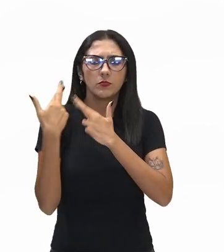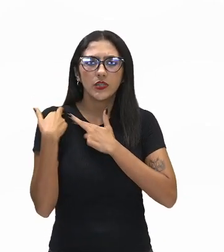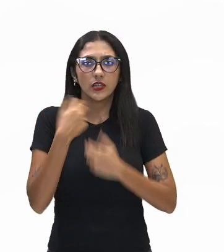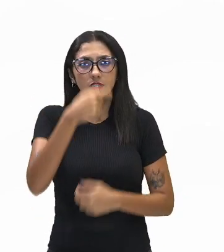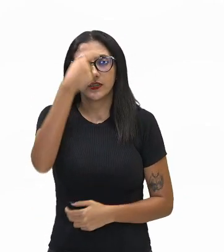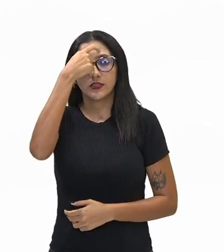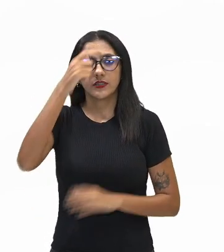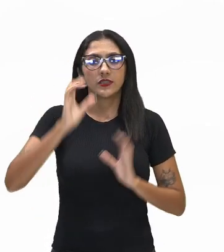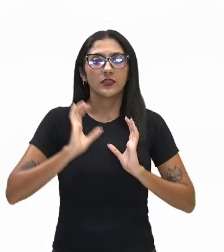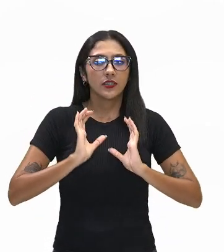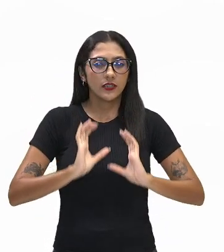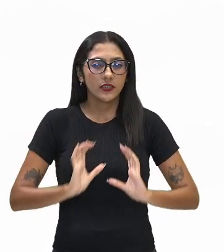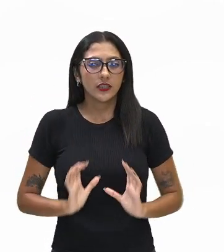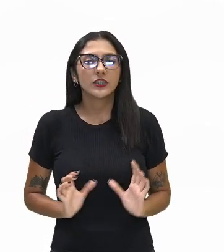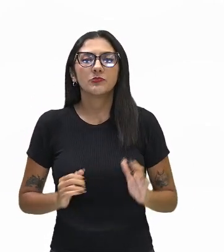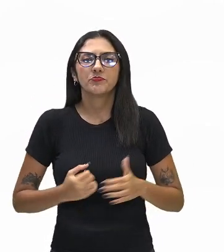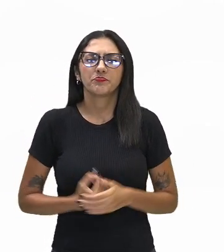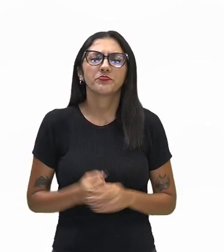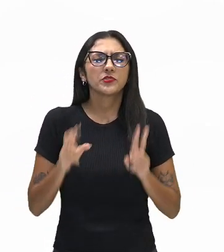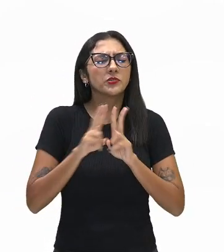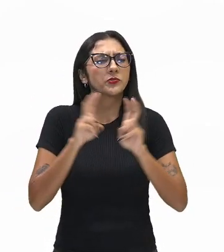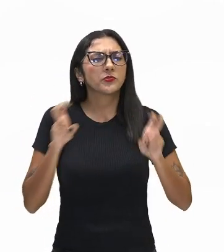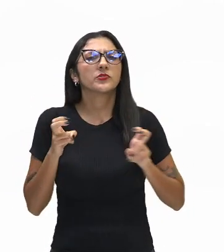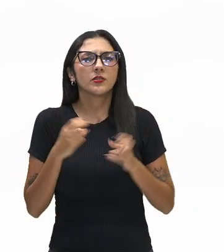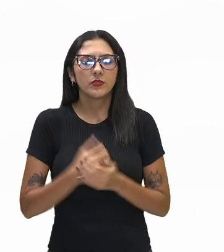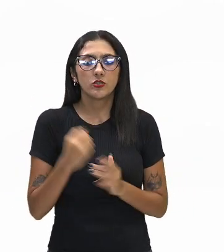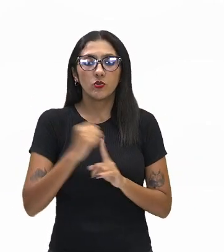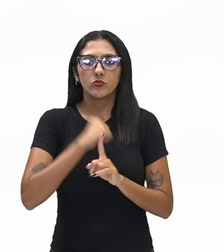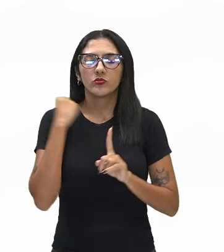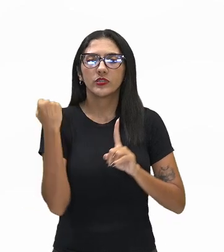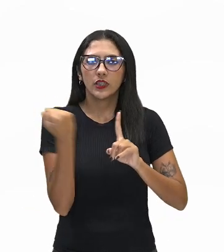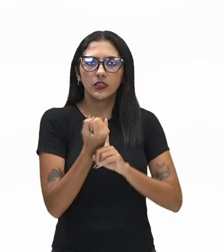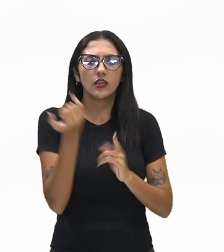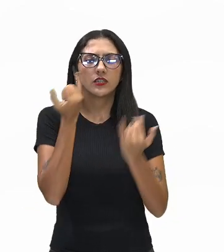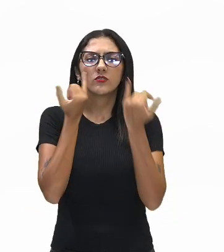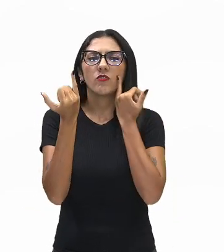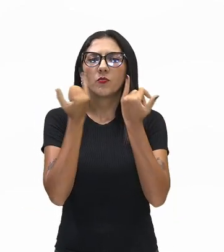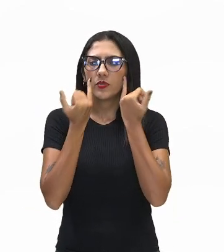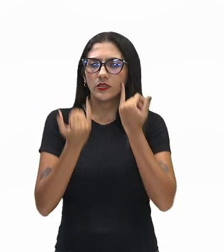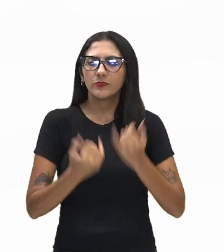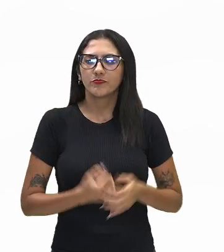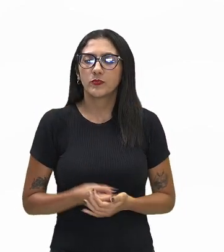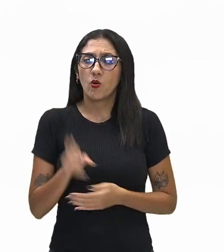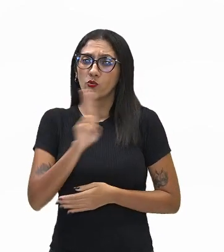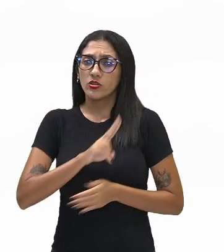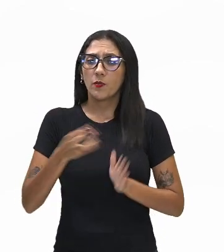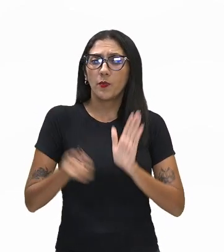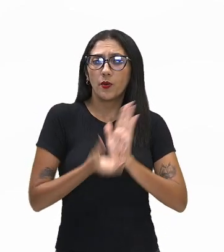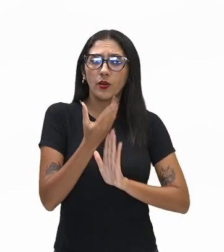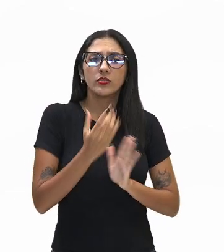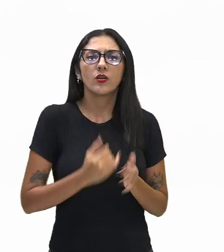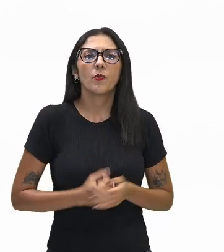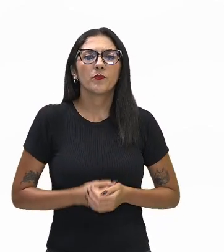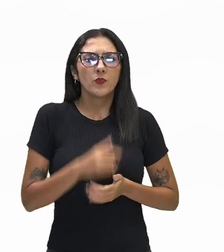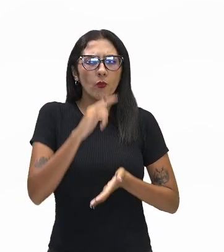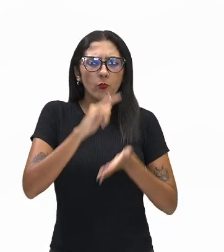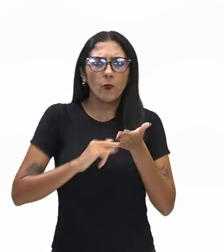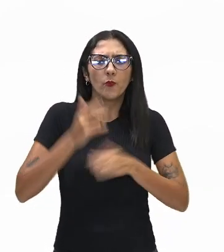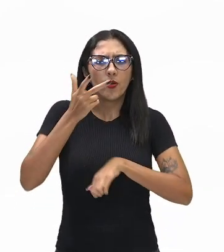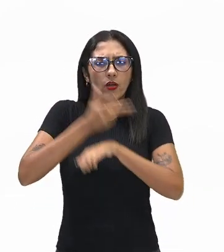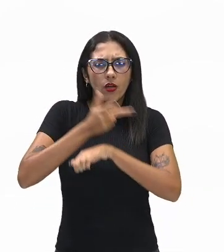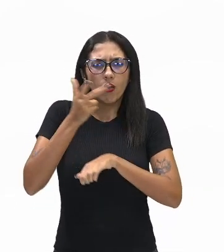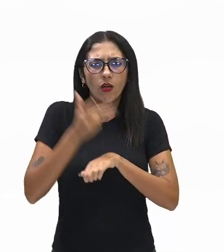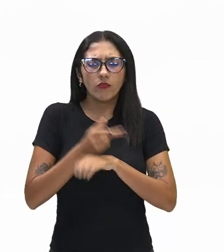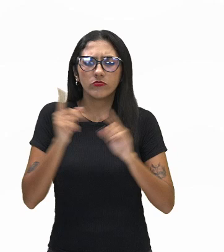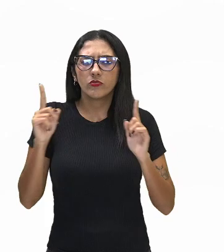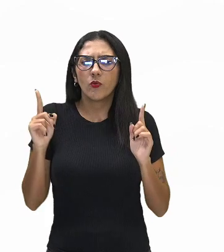cidadania, na chamada sociedade da informação, utilizando a produção de documentários, vídeo de